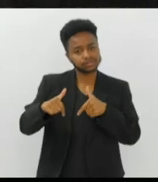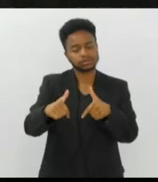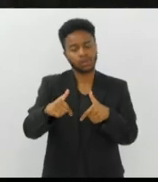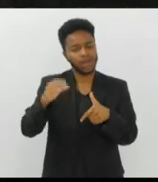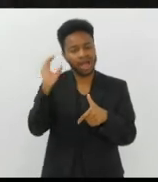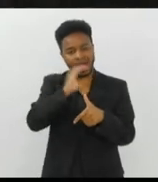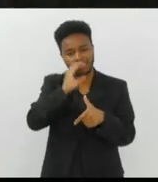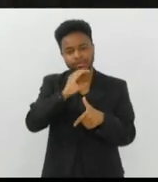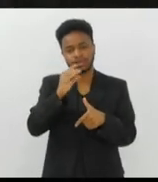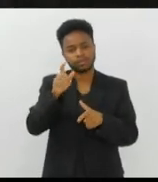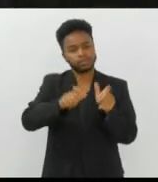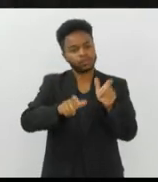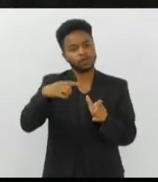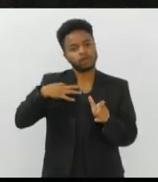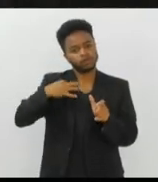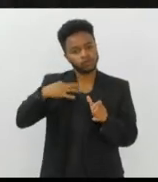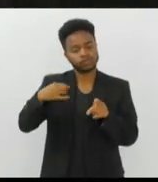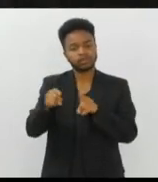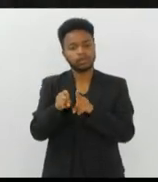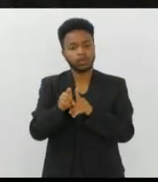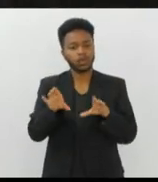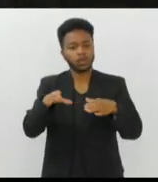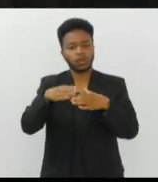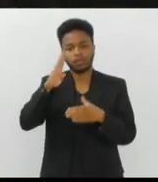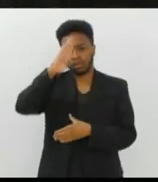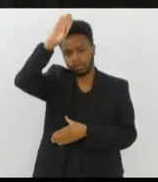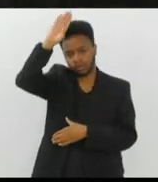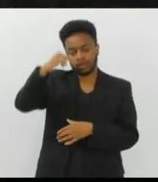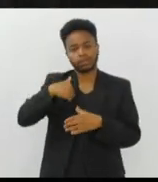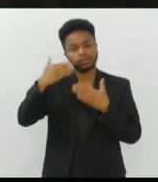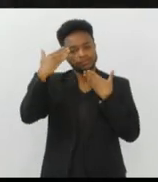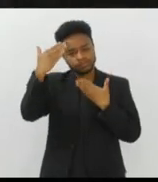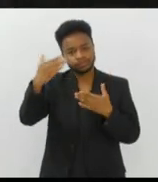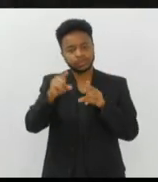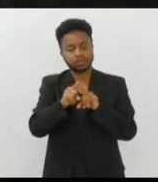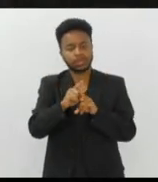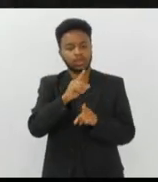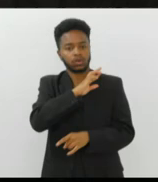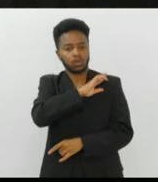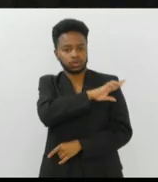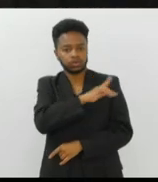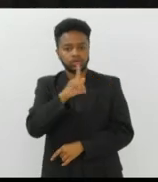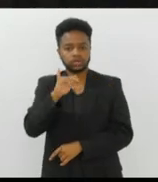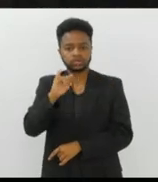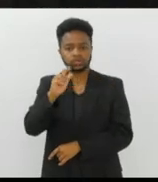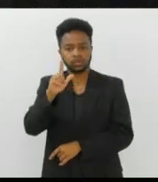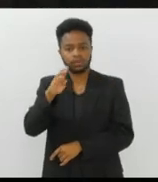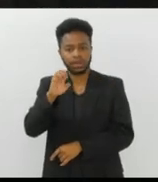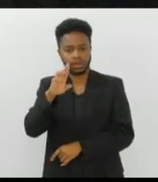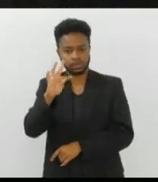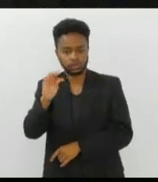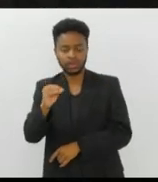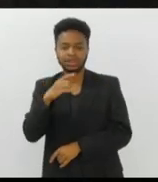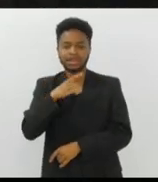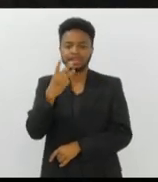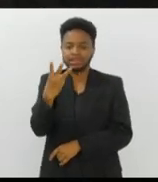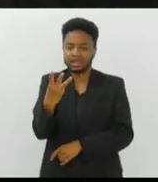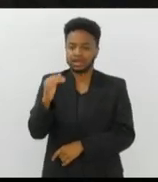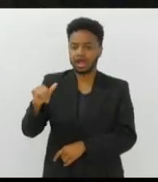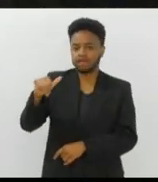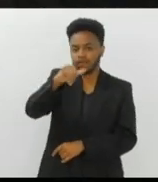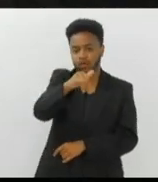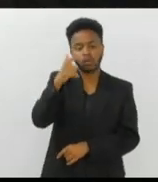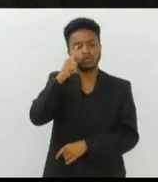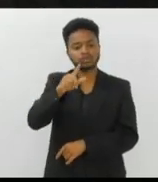dos voluntários e do Corpo de Bombeiros, agradeço também ao Coronel Gilberto, 3 aeronaves na cidade, a gente conseguiu